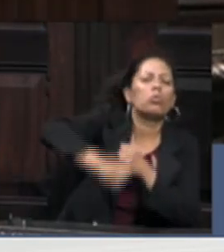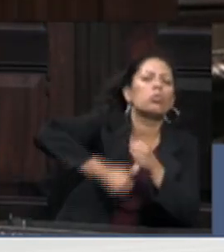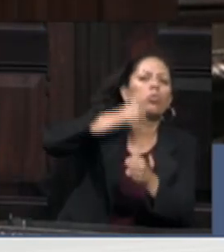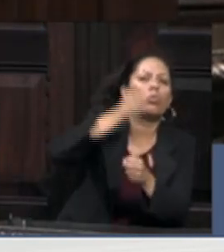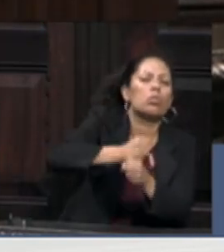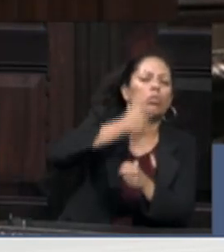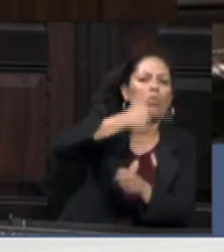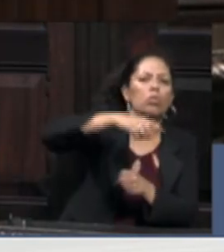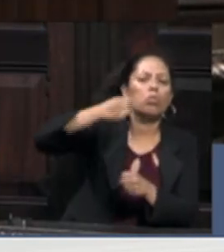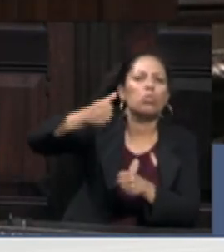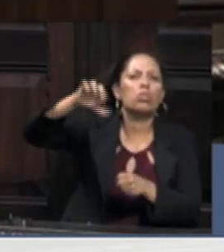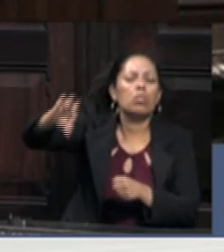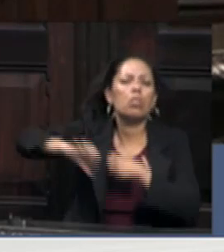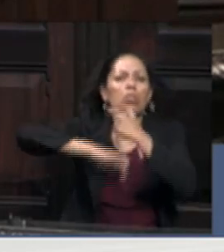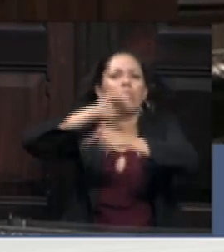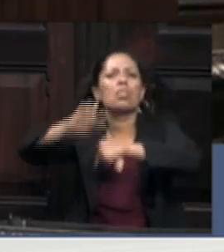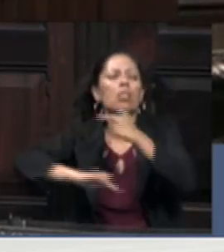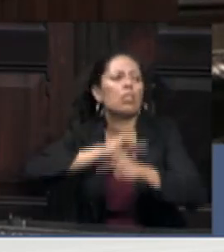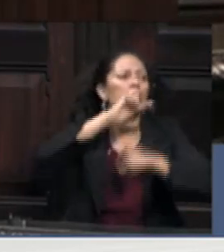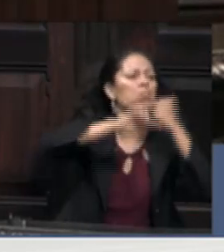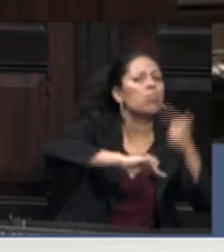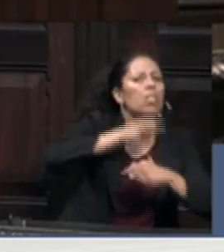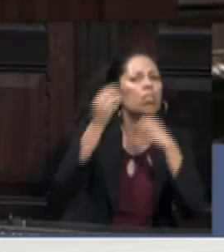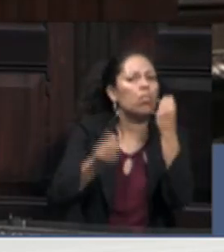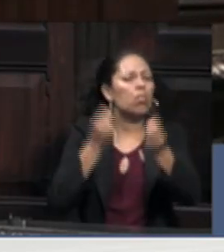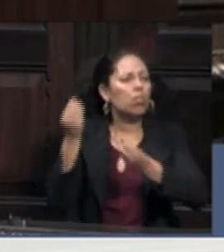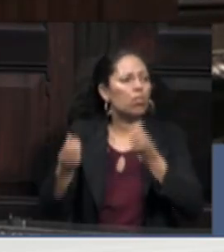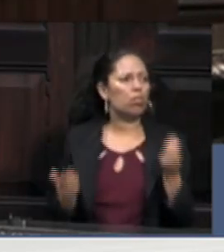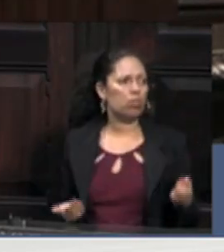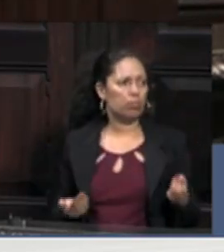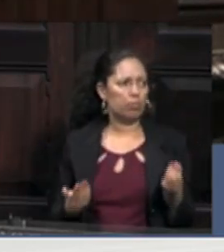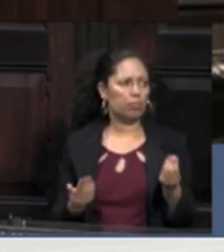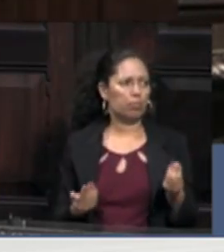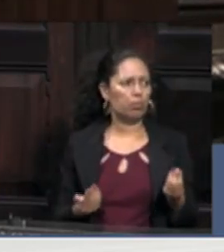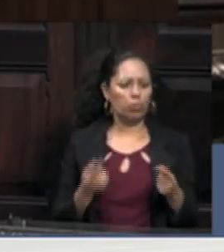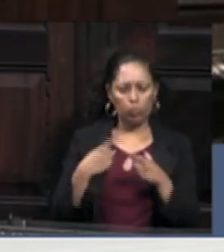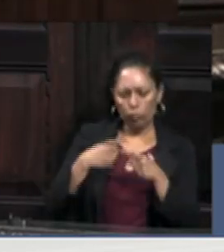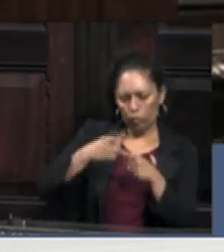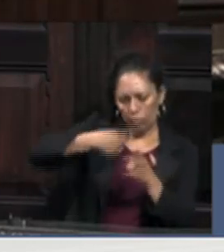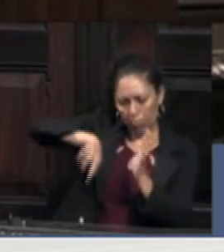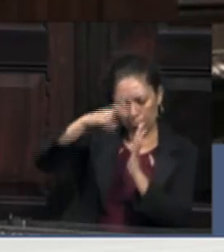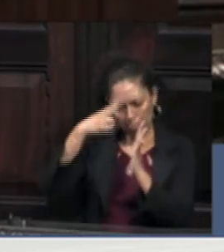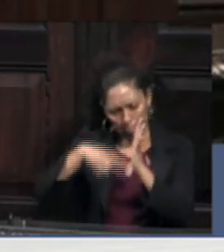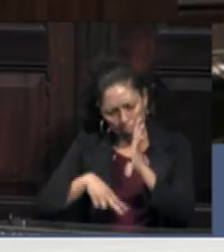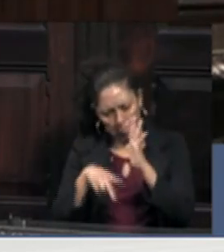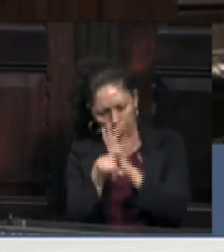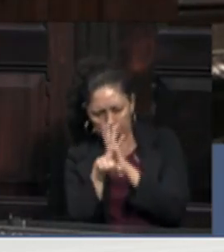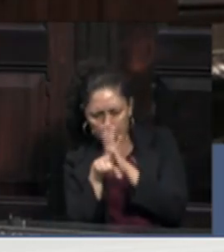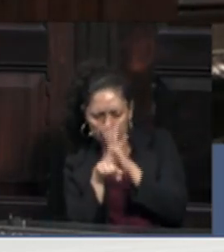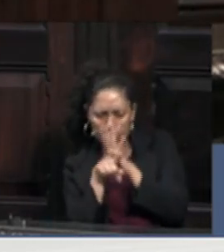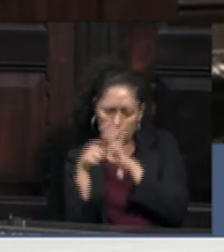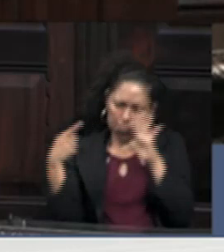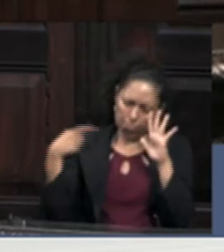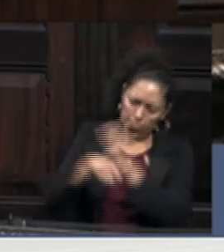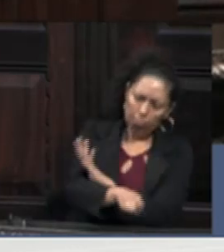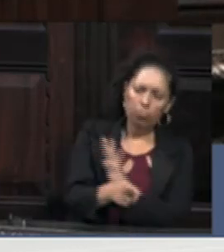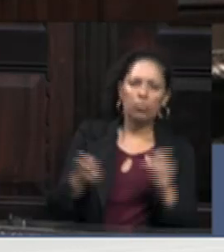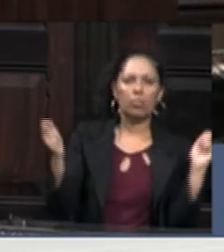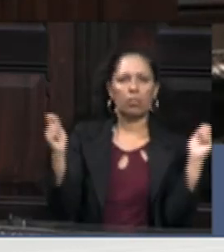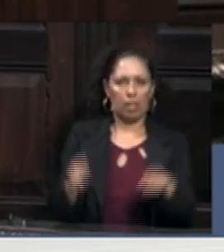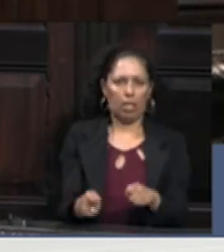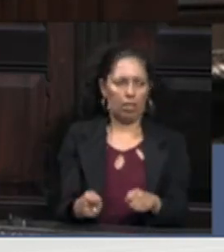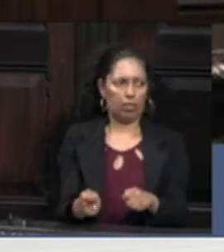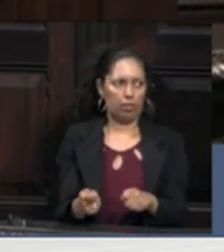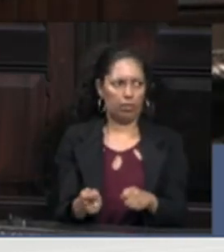poderá ser transformado em instrumental para a nossa análise ter realmente